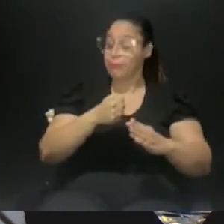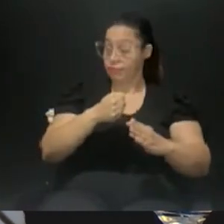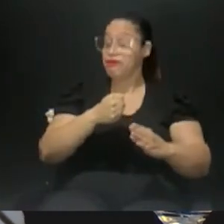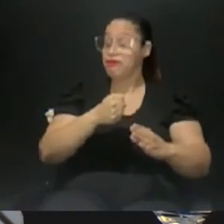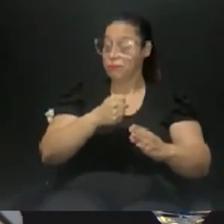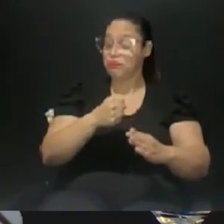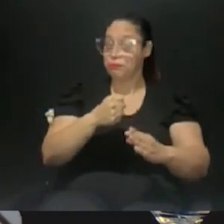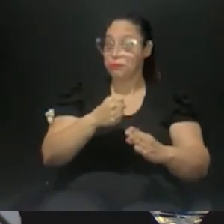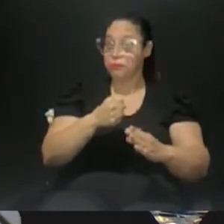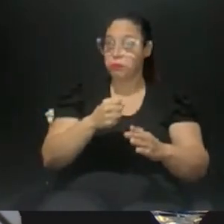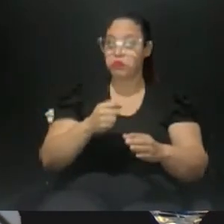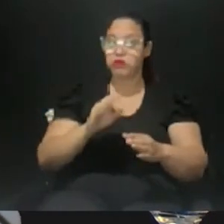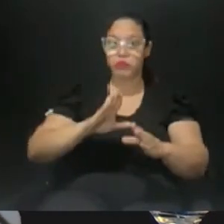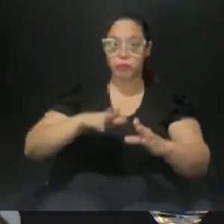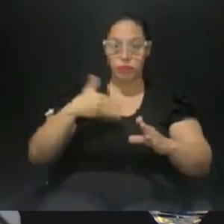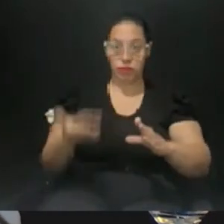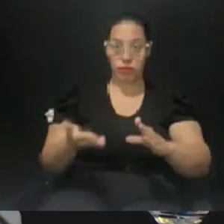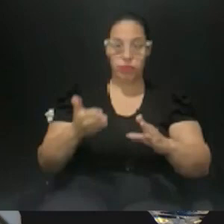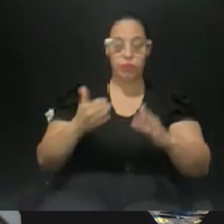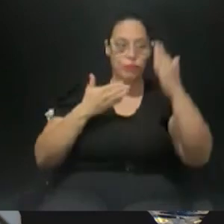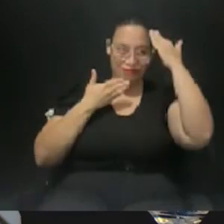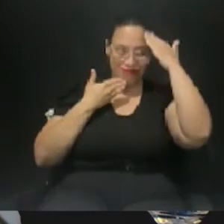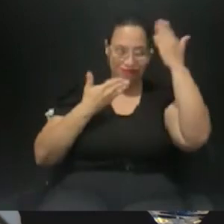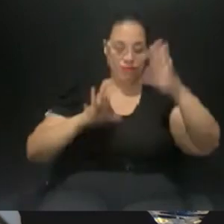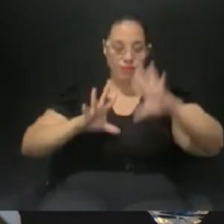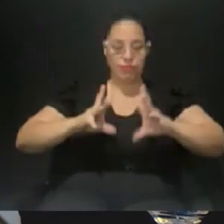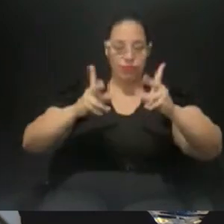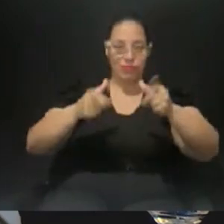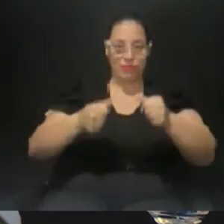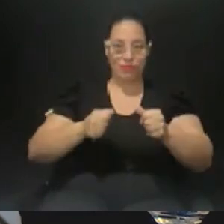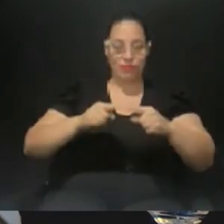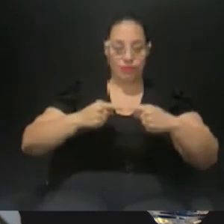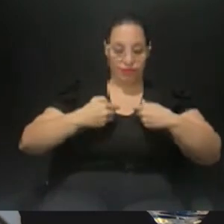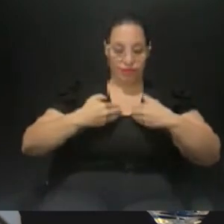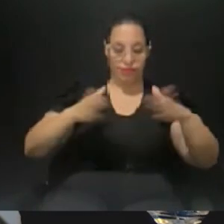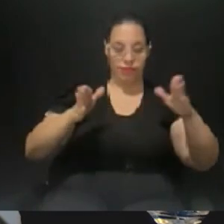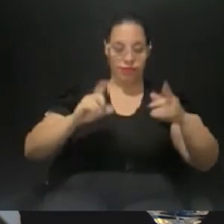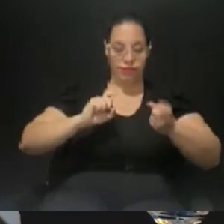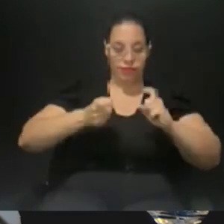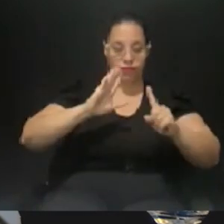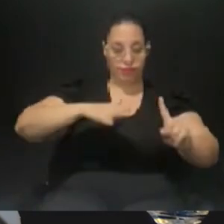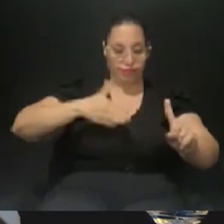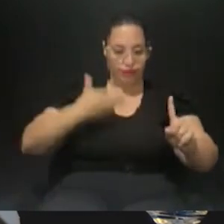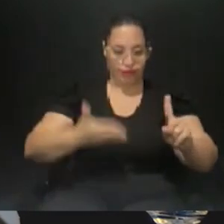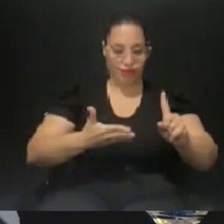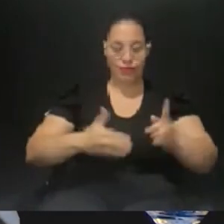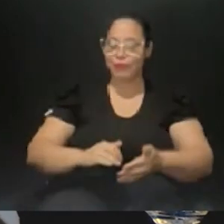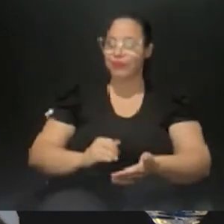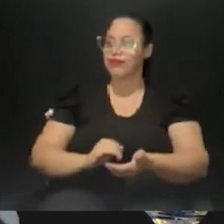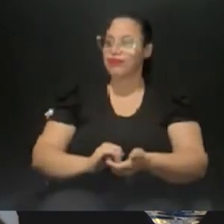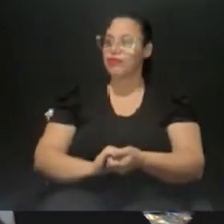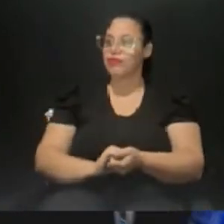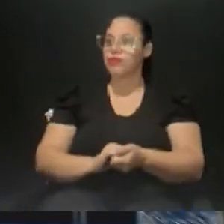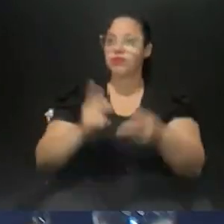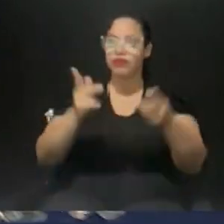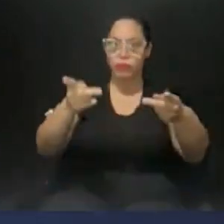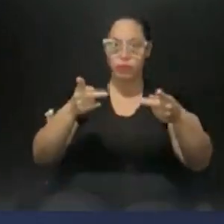mérito gastronômico. Então, agradecendo aí a todos, eu declaro aberta a presente reunião